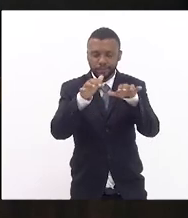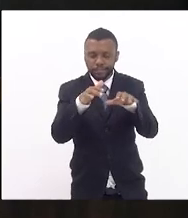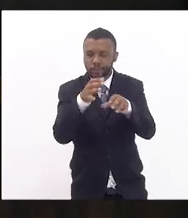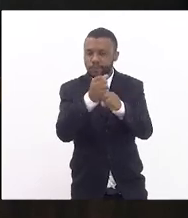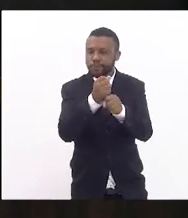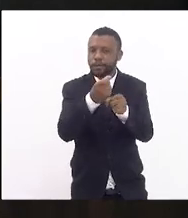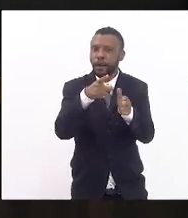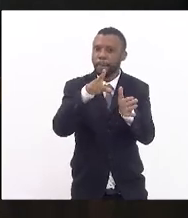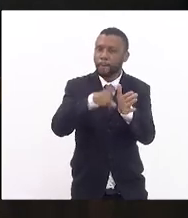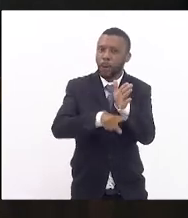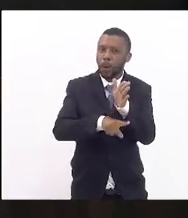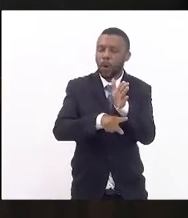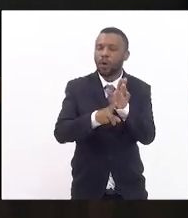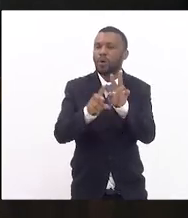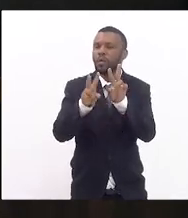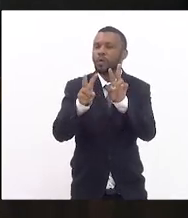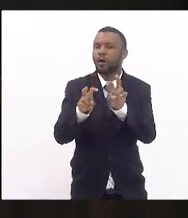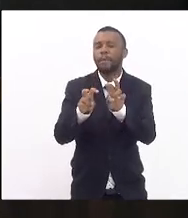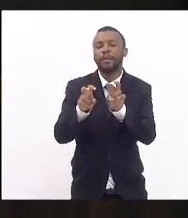chamado abandono.